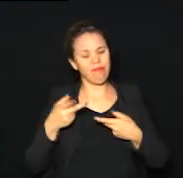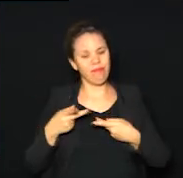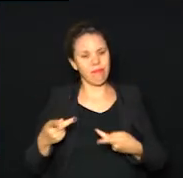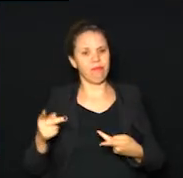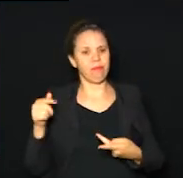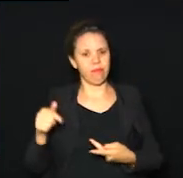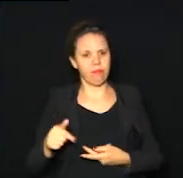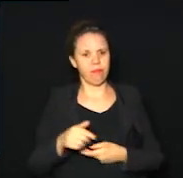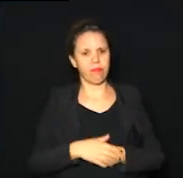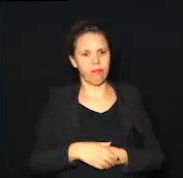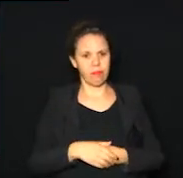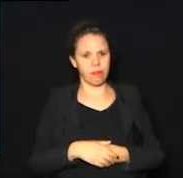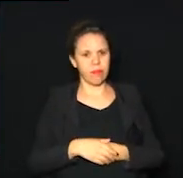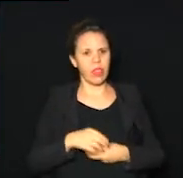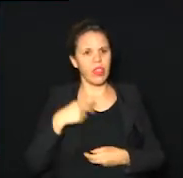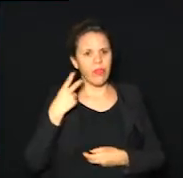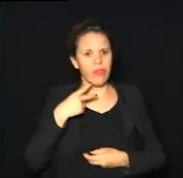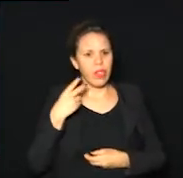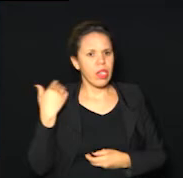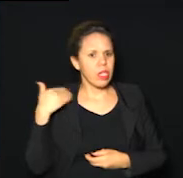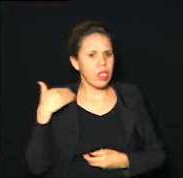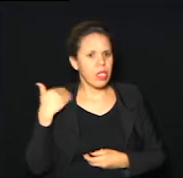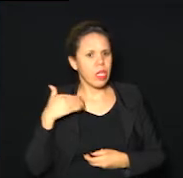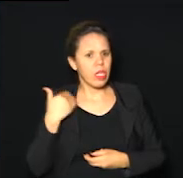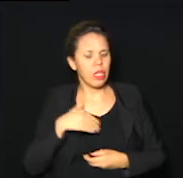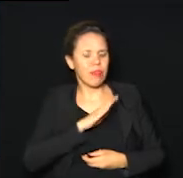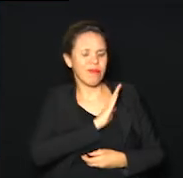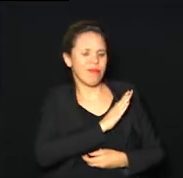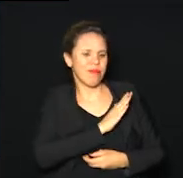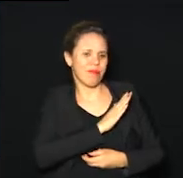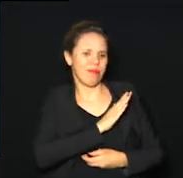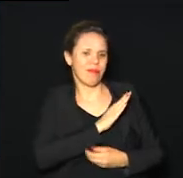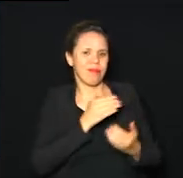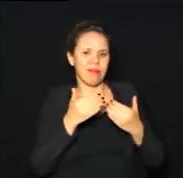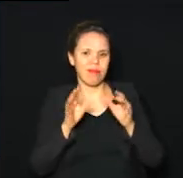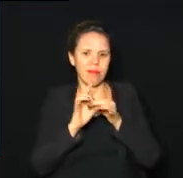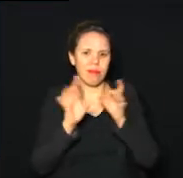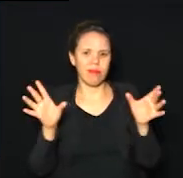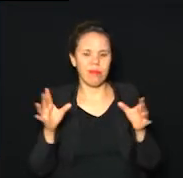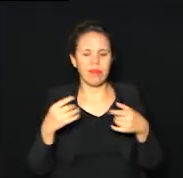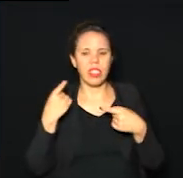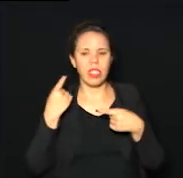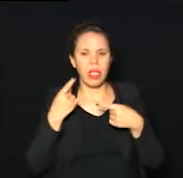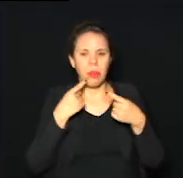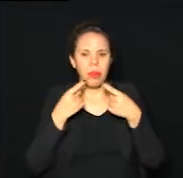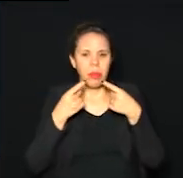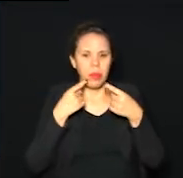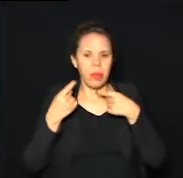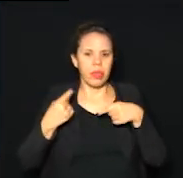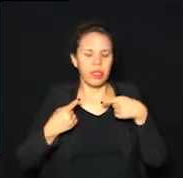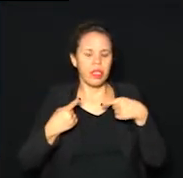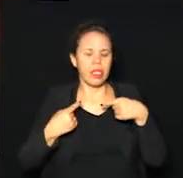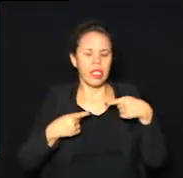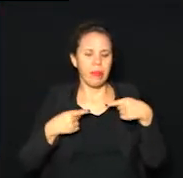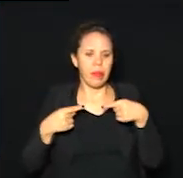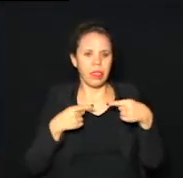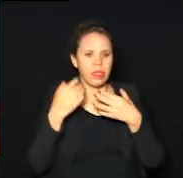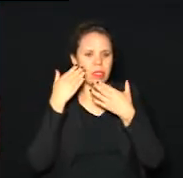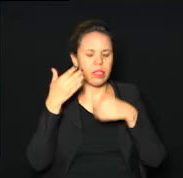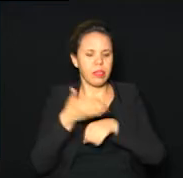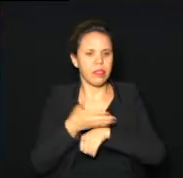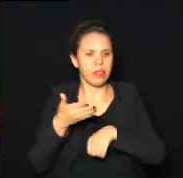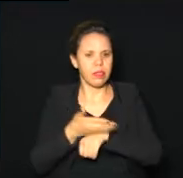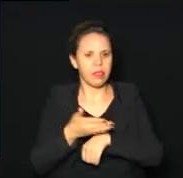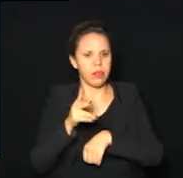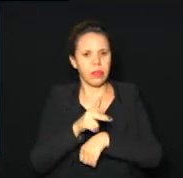convite, vereadora Mariana, de coração, me coloco à disposição para o debate, agradecer de ter participado de um debate com